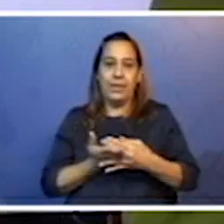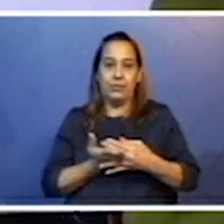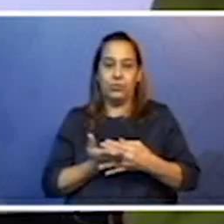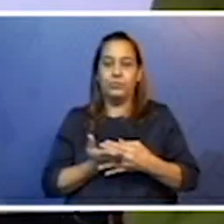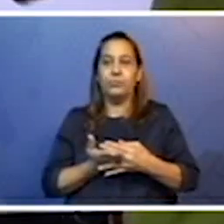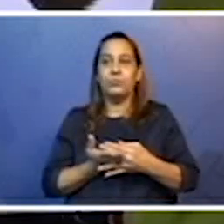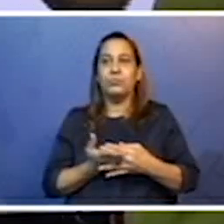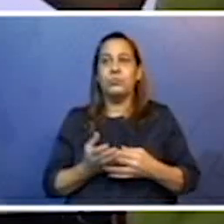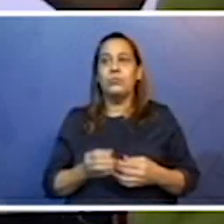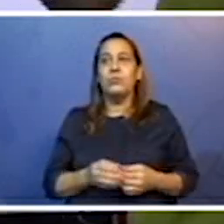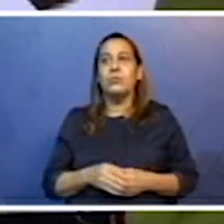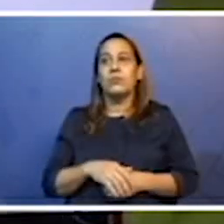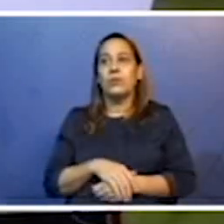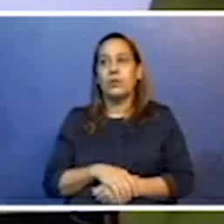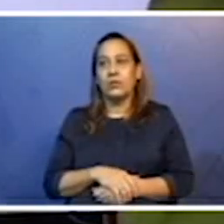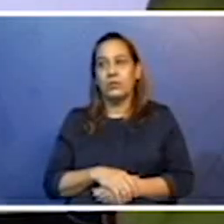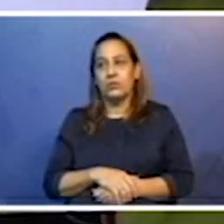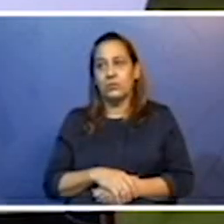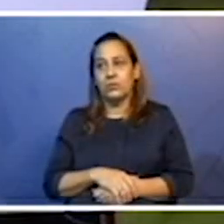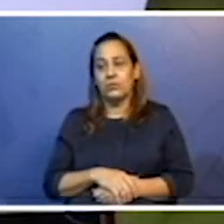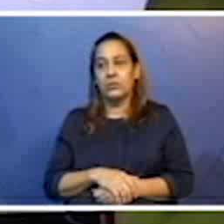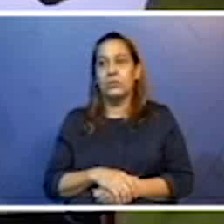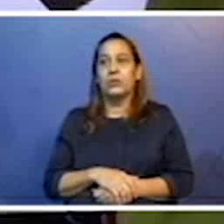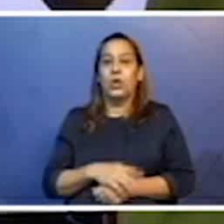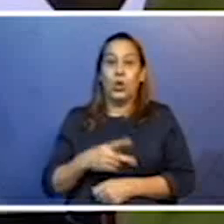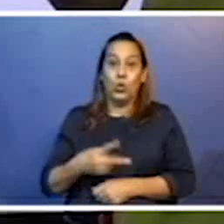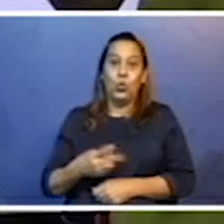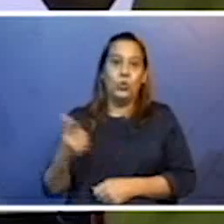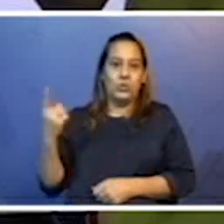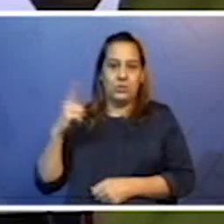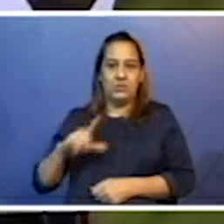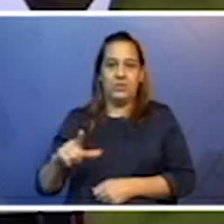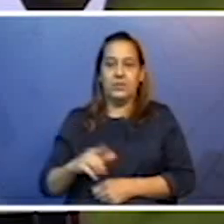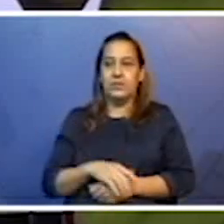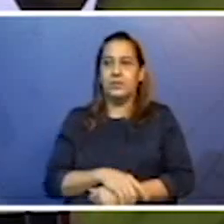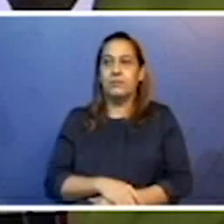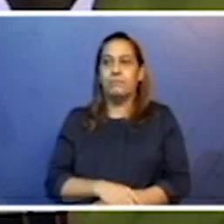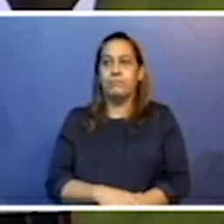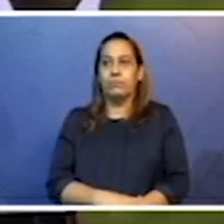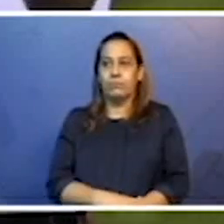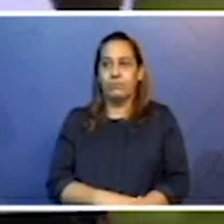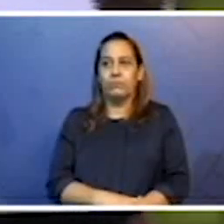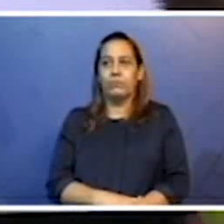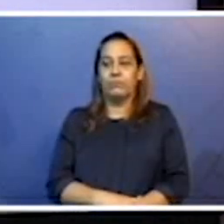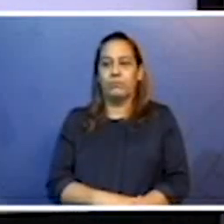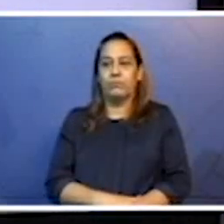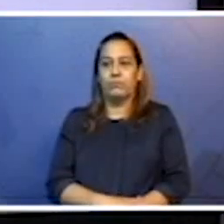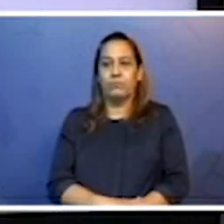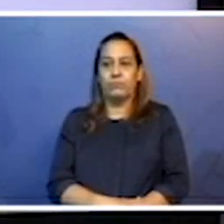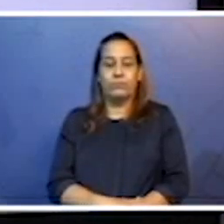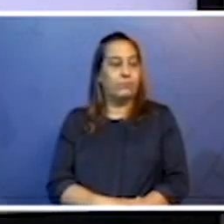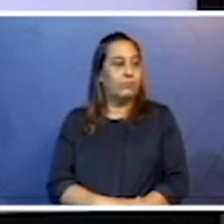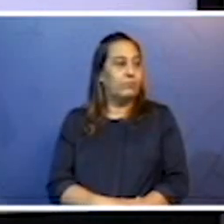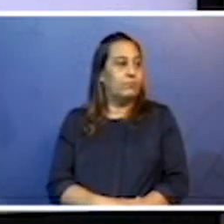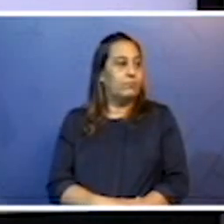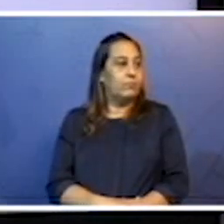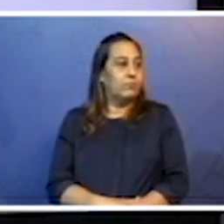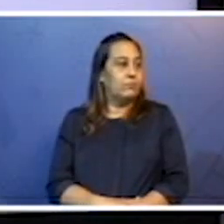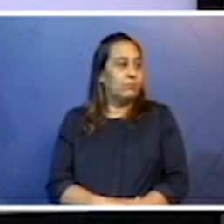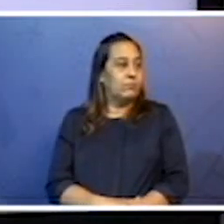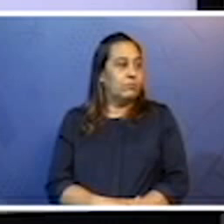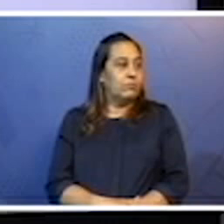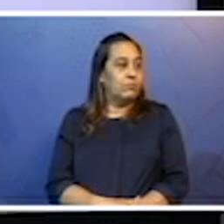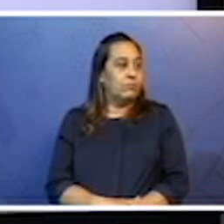preciso encher, esvaziar. Encher mais uma vez, esvaziar. Preciso encher duas vezes.